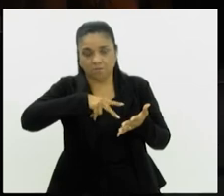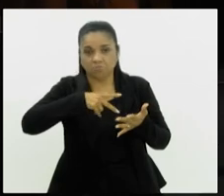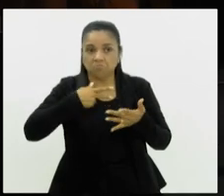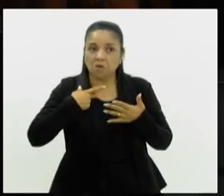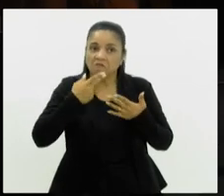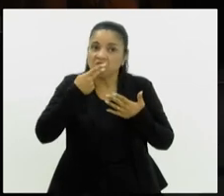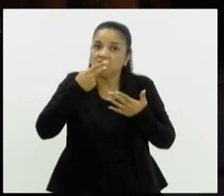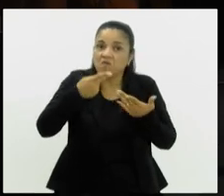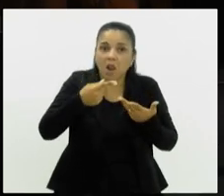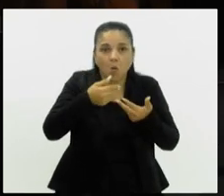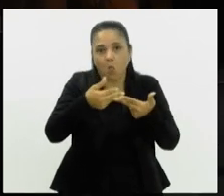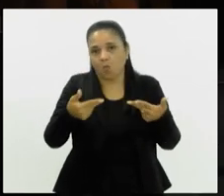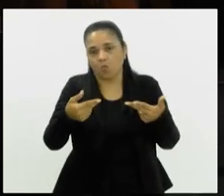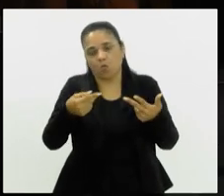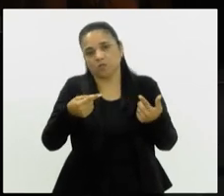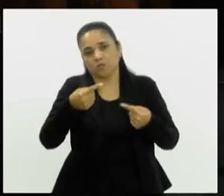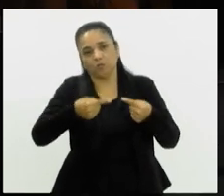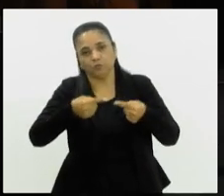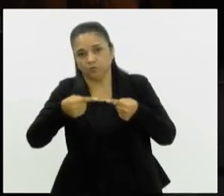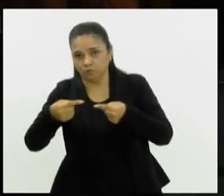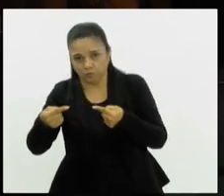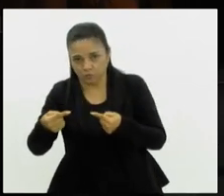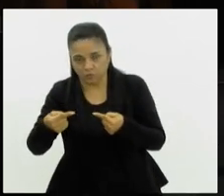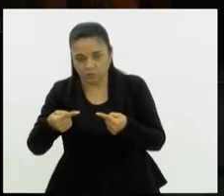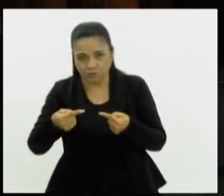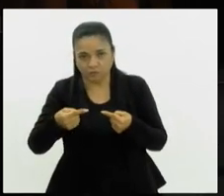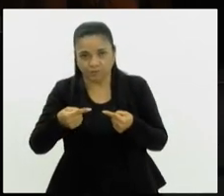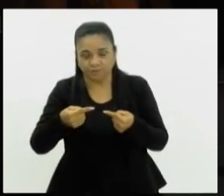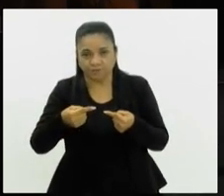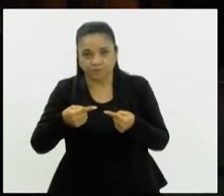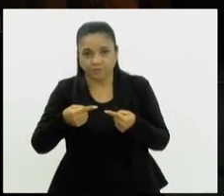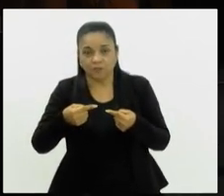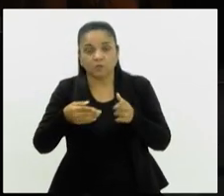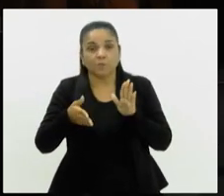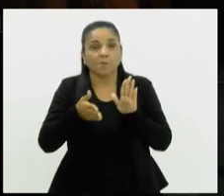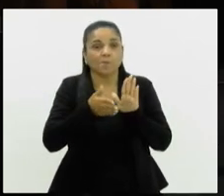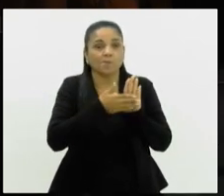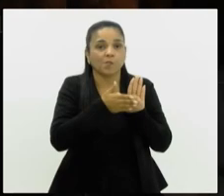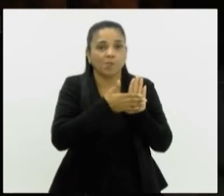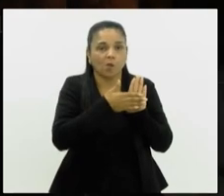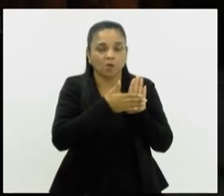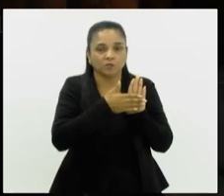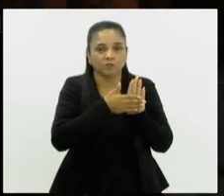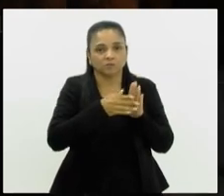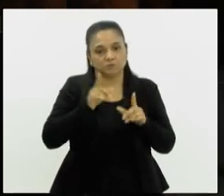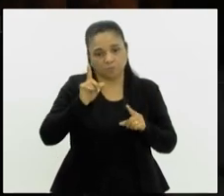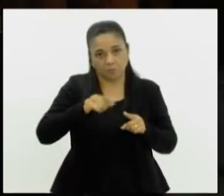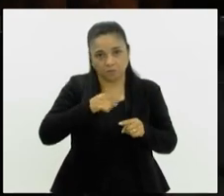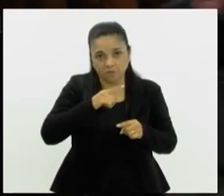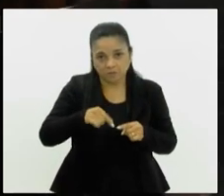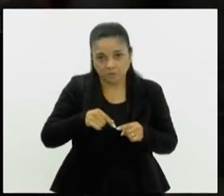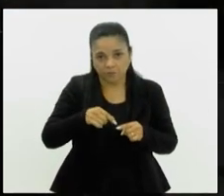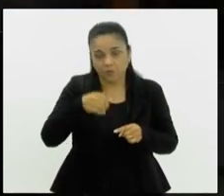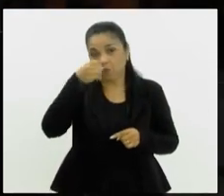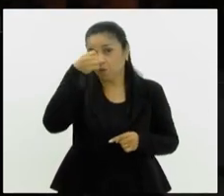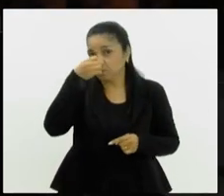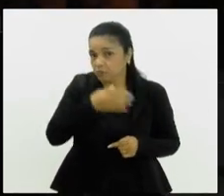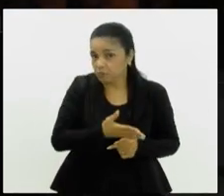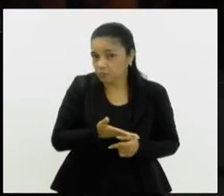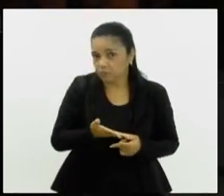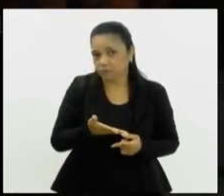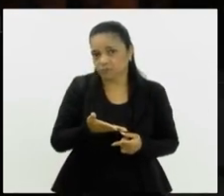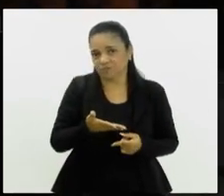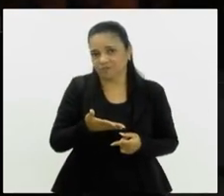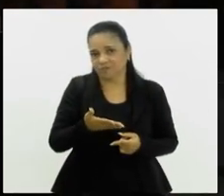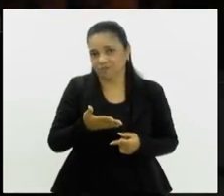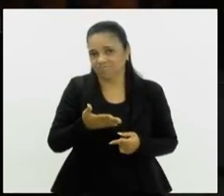posicionarmos de forma sumária sobre uma proposta de censura. Isso é um absurdo, isso é